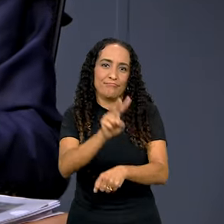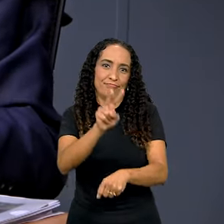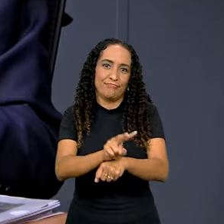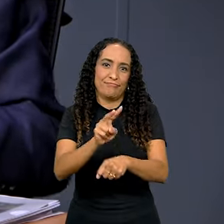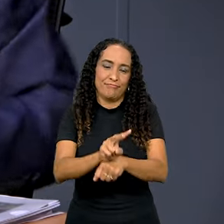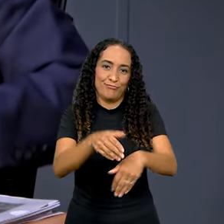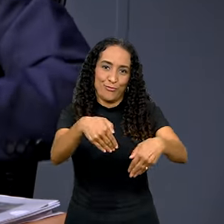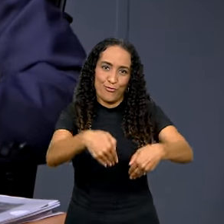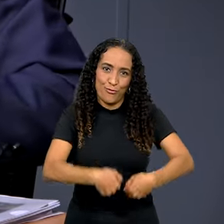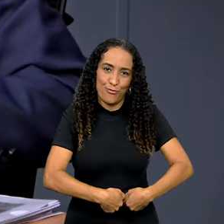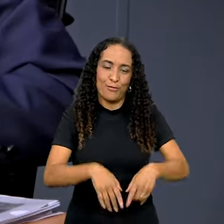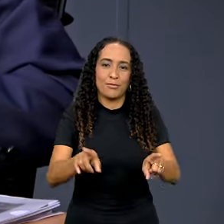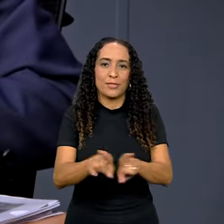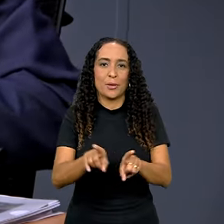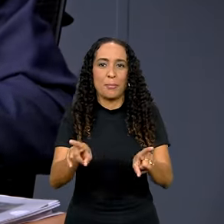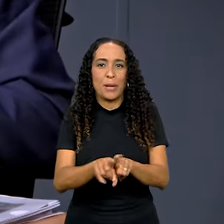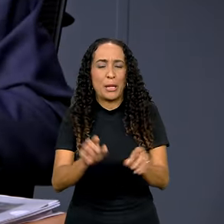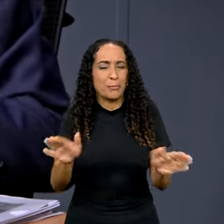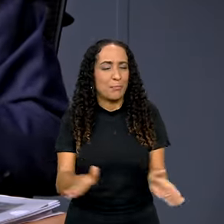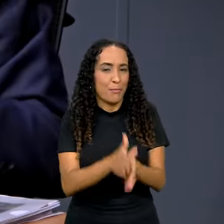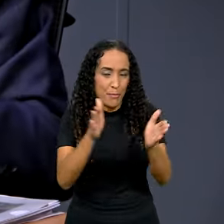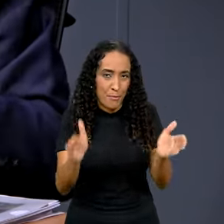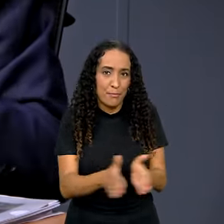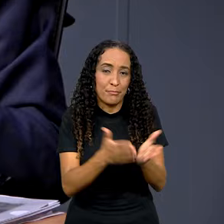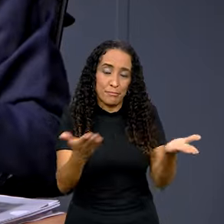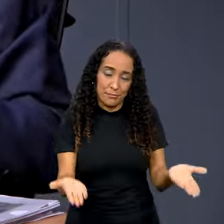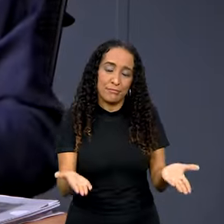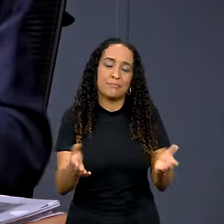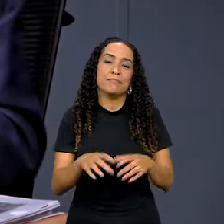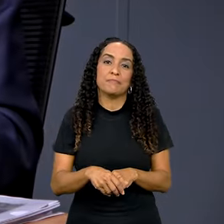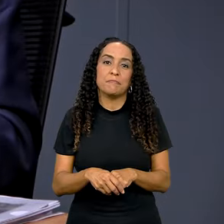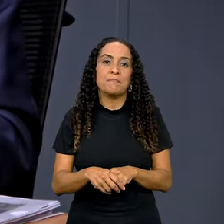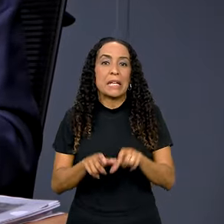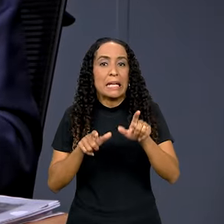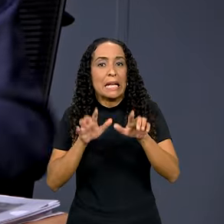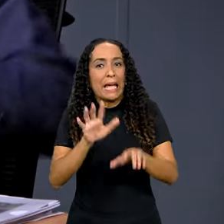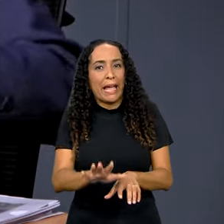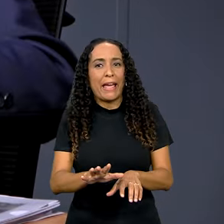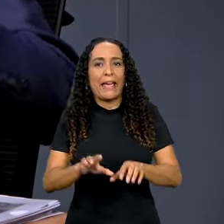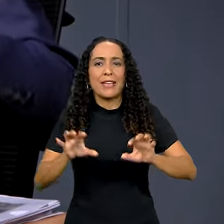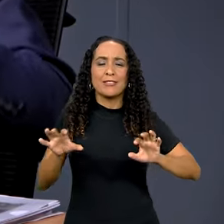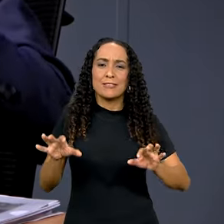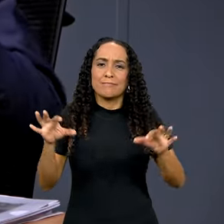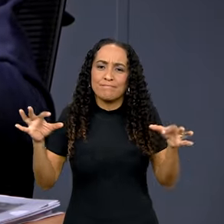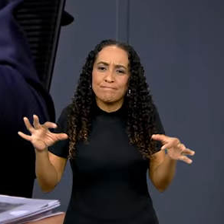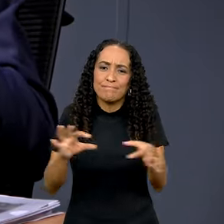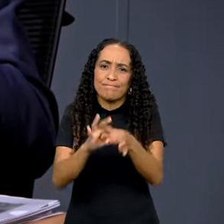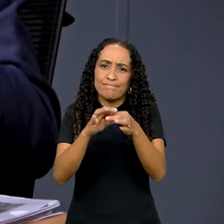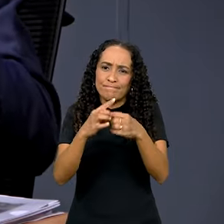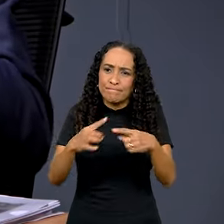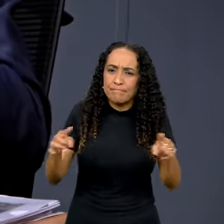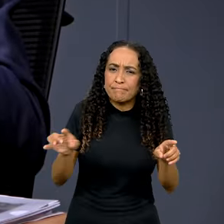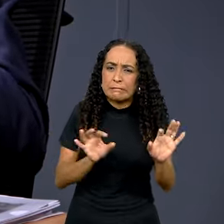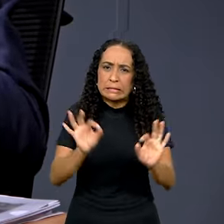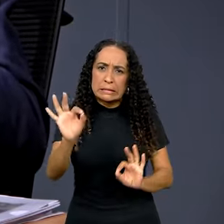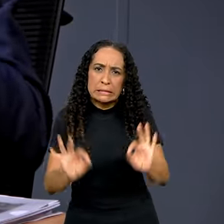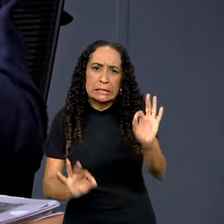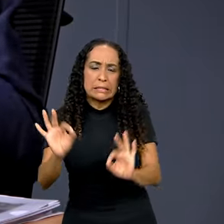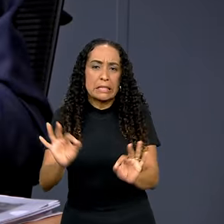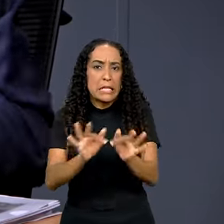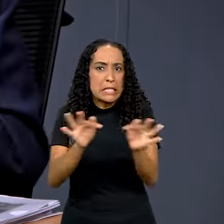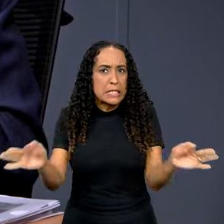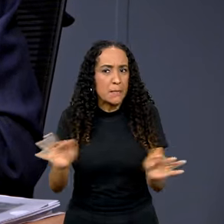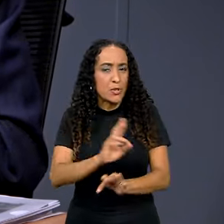protegidas da Fome protegidas da pobreza Então isso é uma orquestra que não é fácil não é